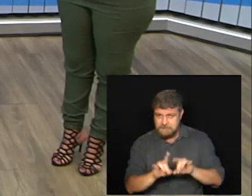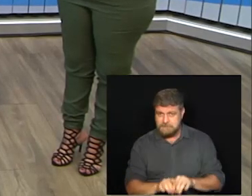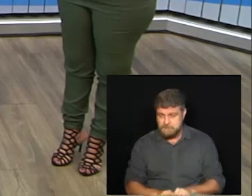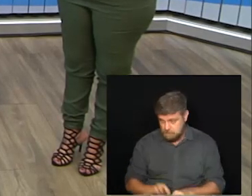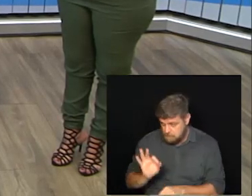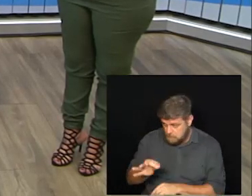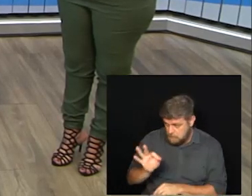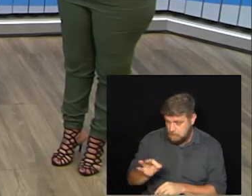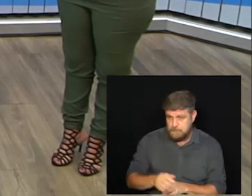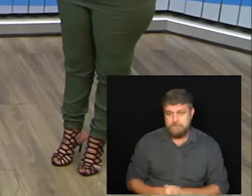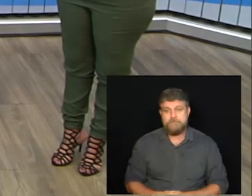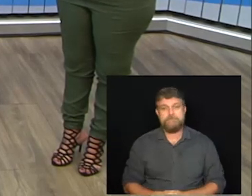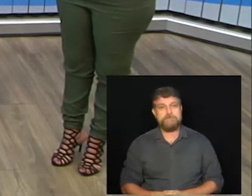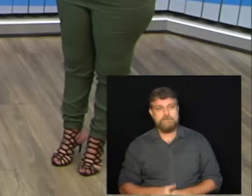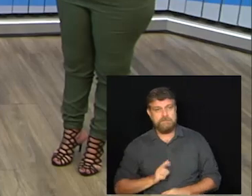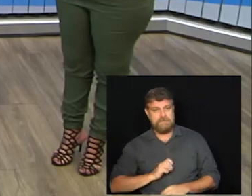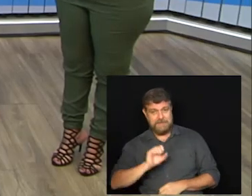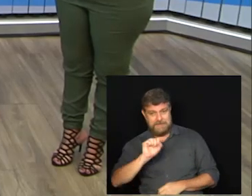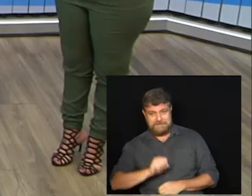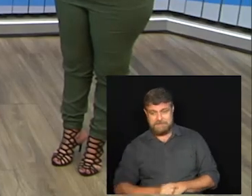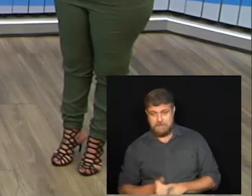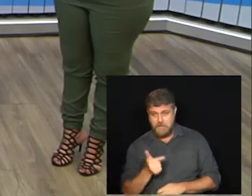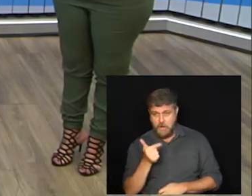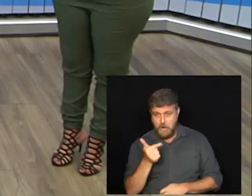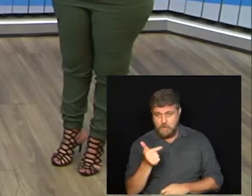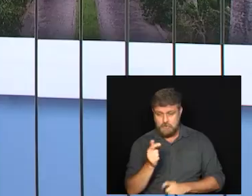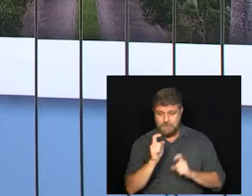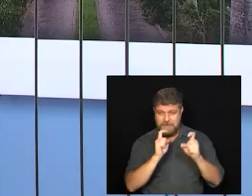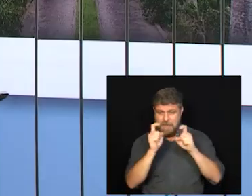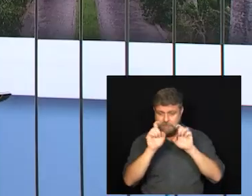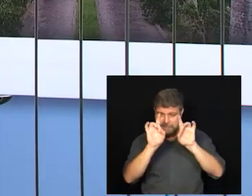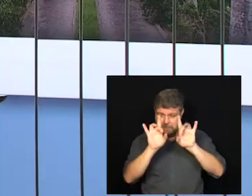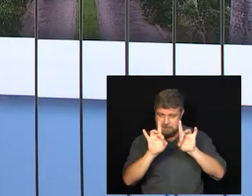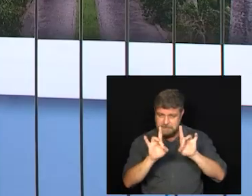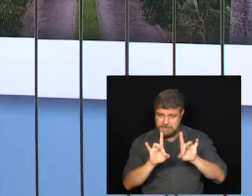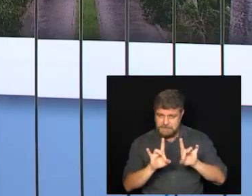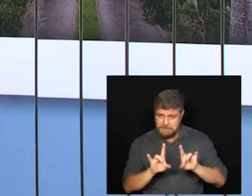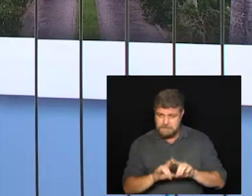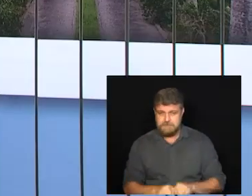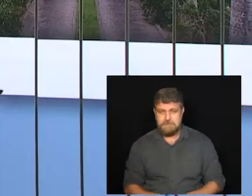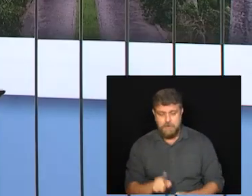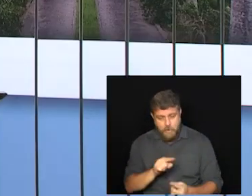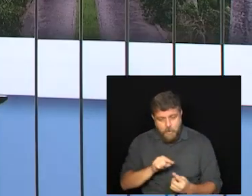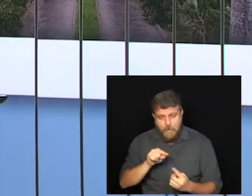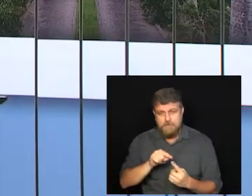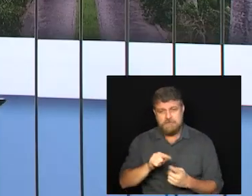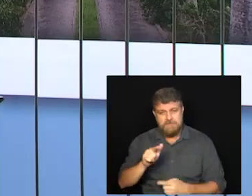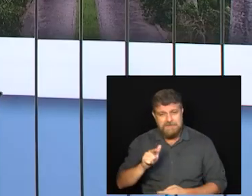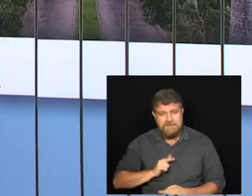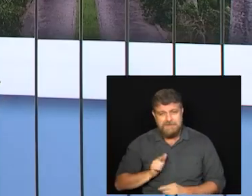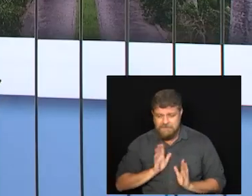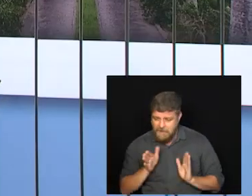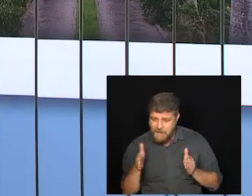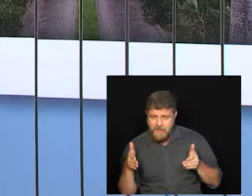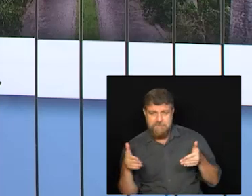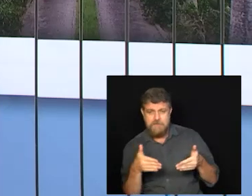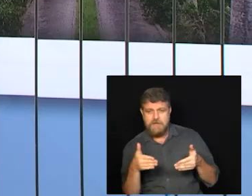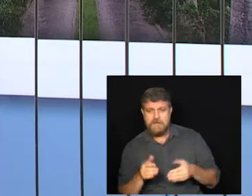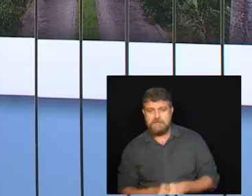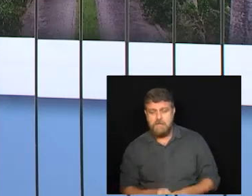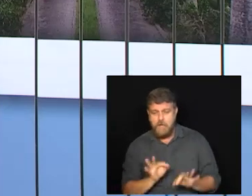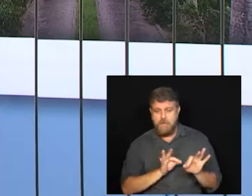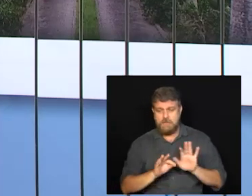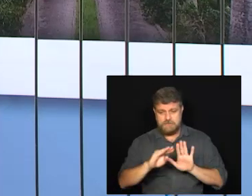Mirna? Isso, tivemos sim 2 reuniões extraordinárias e essas reuniões foram exclusivas para a votação